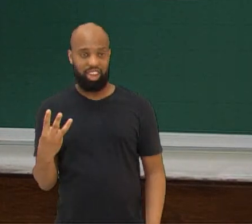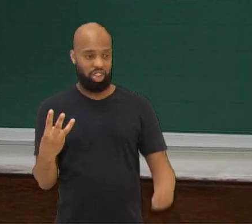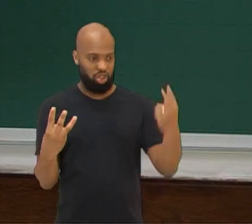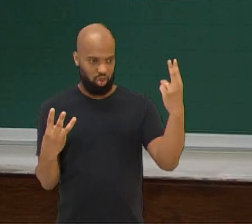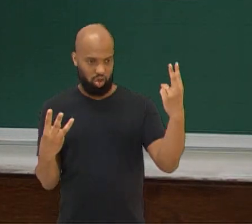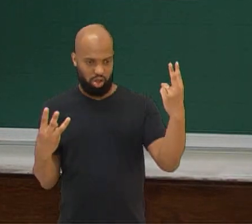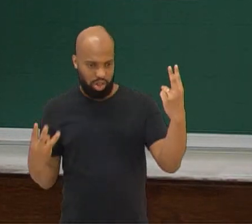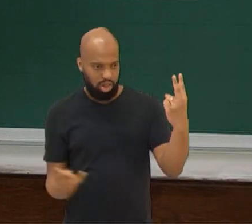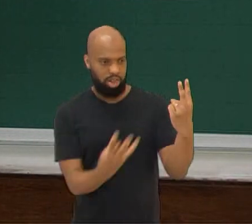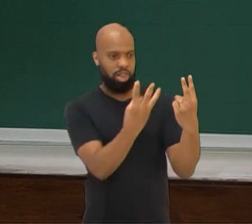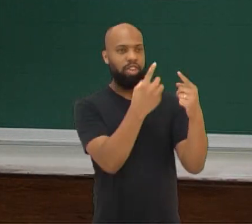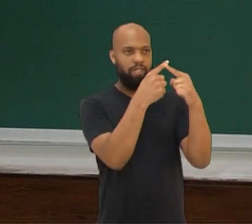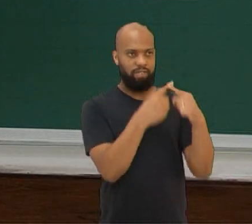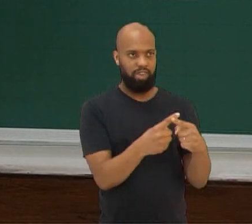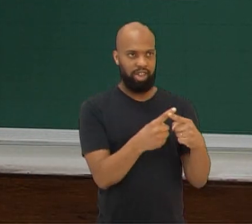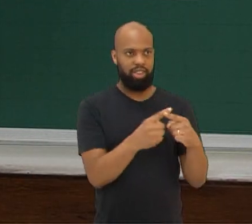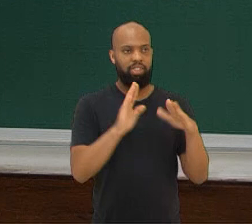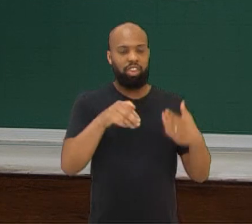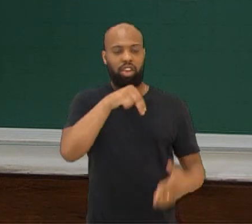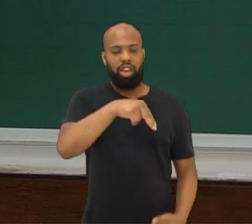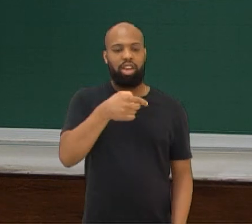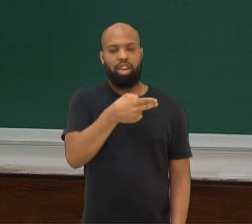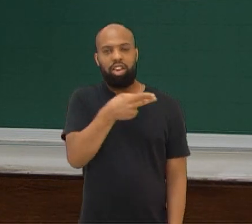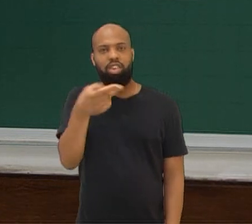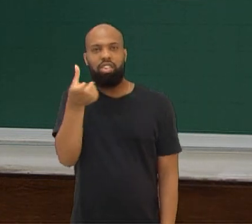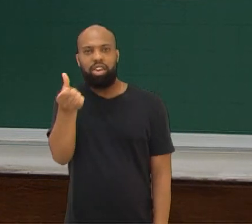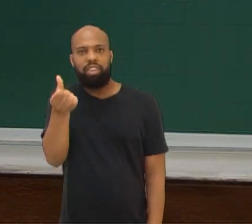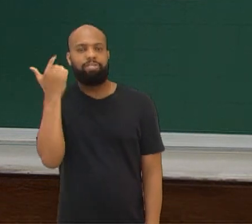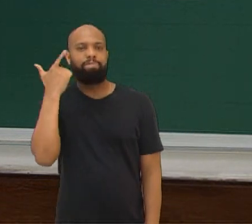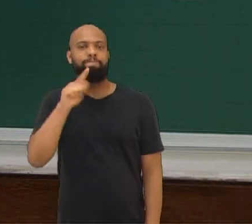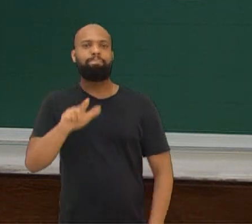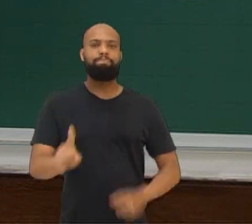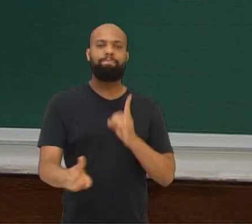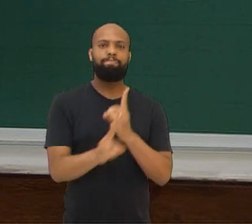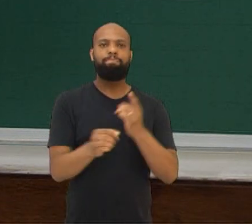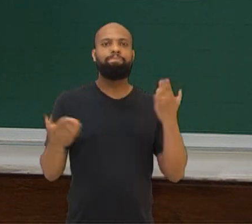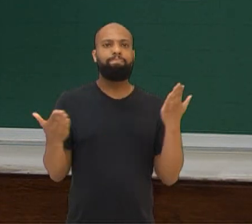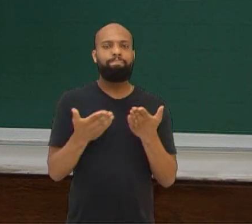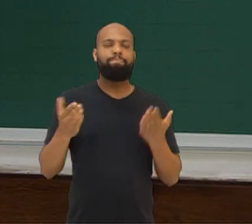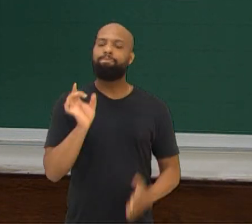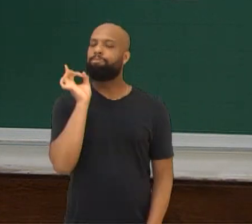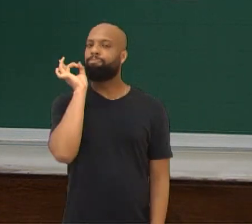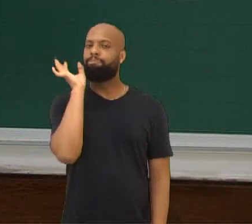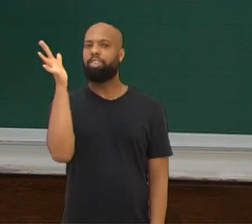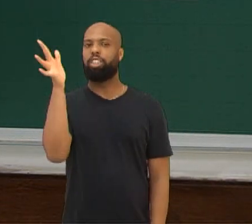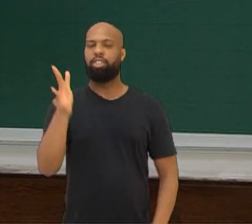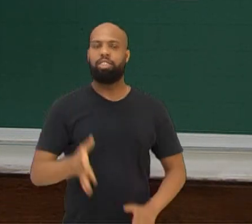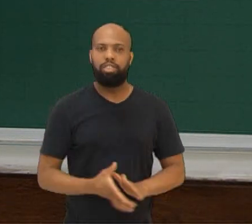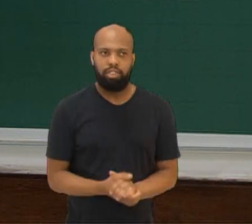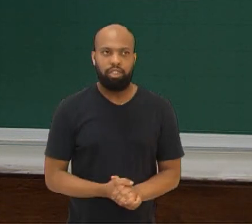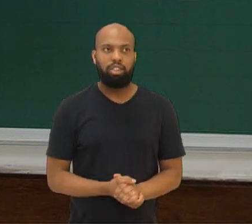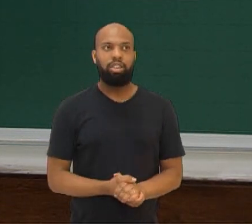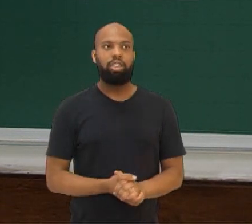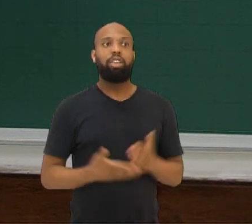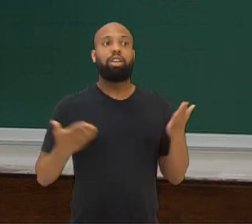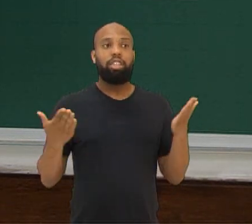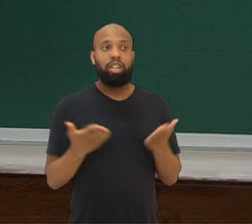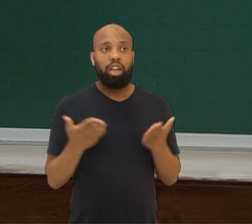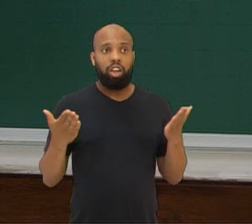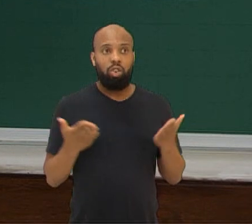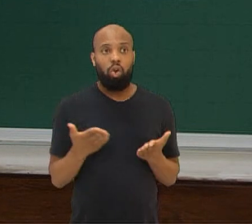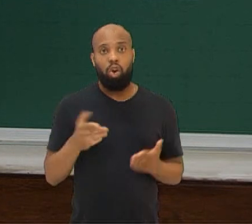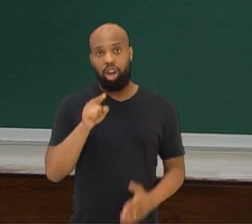meu n igual a 6. Eu não falei que a gente ia conseguir encontrar o valor de n fácil, fácil? Então, conforme